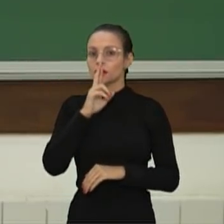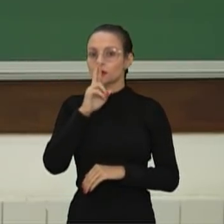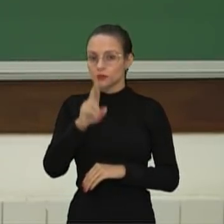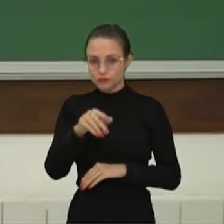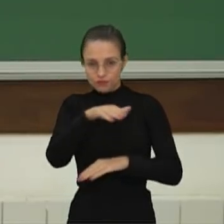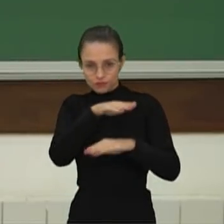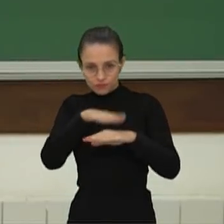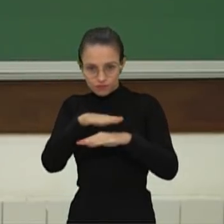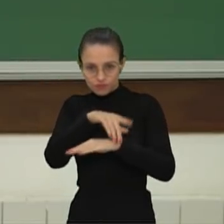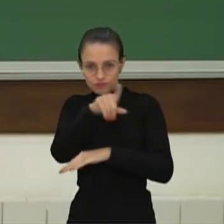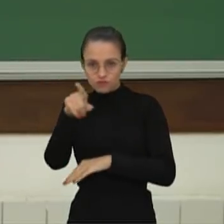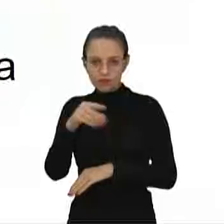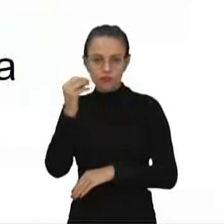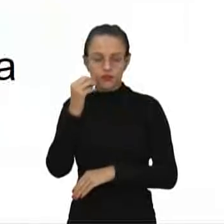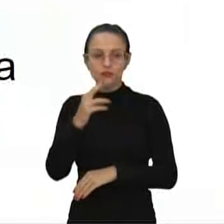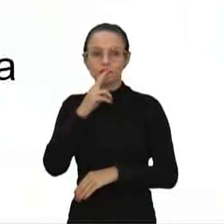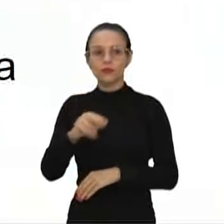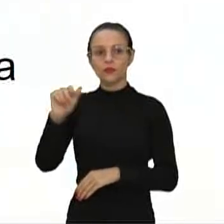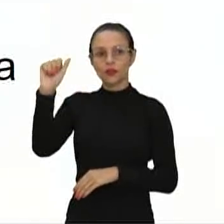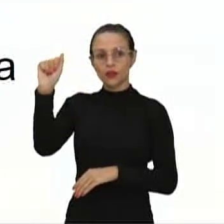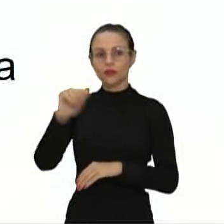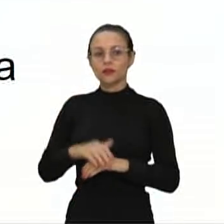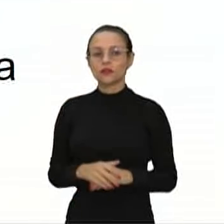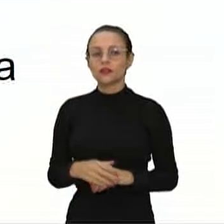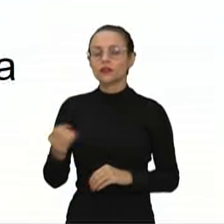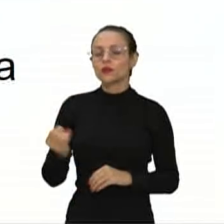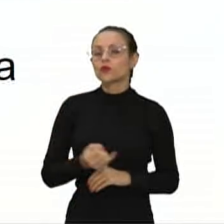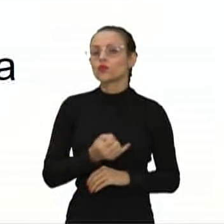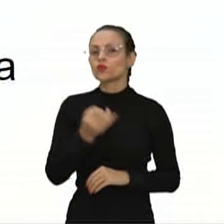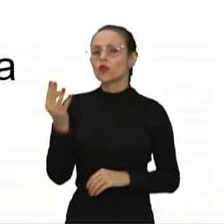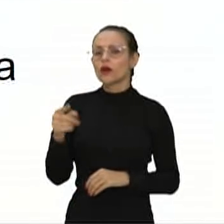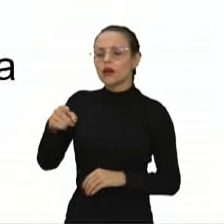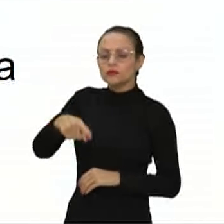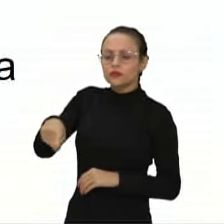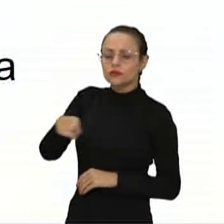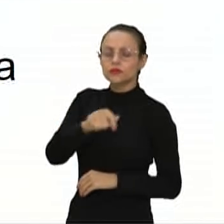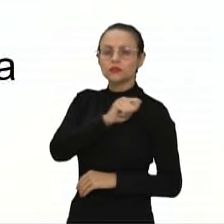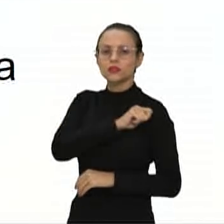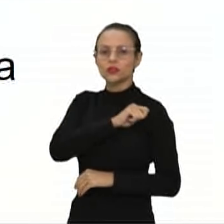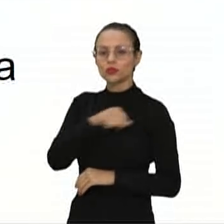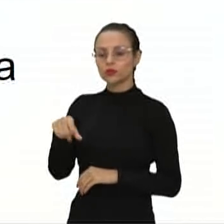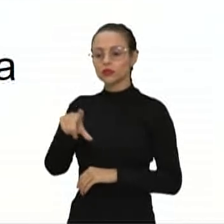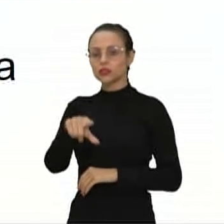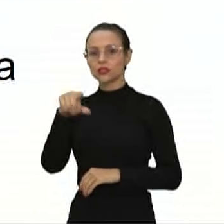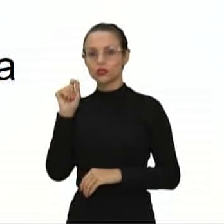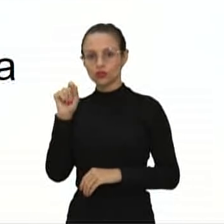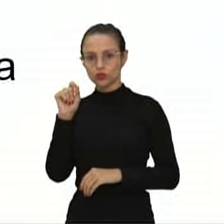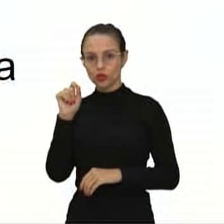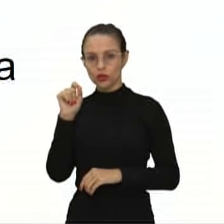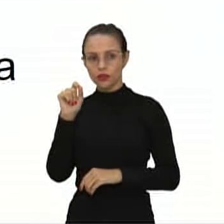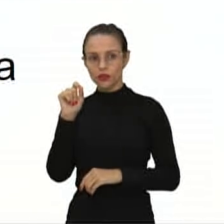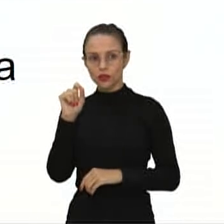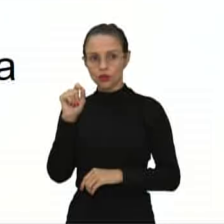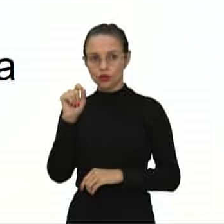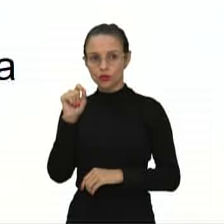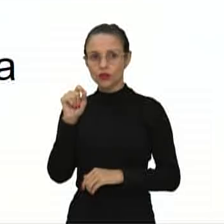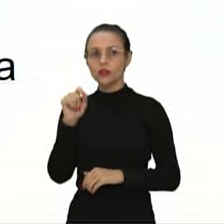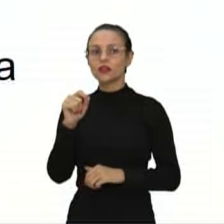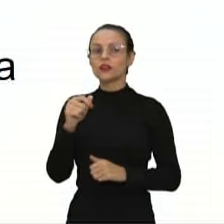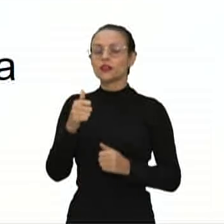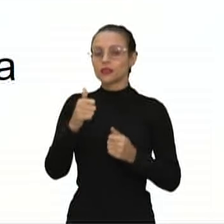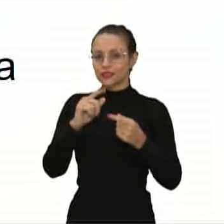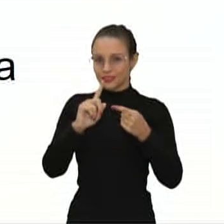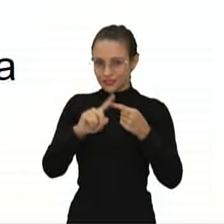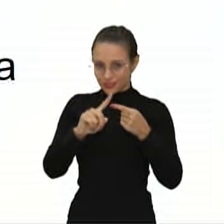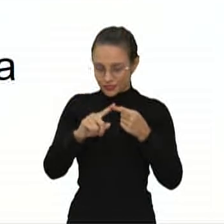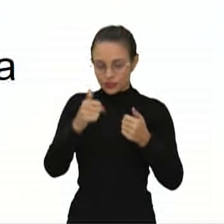tentar, né, determinar. A letra A, quantos alunos escolheram as modalidades de futebol,